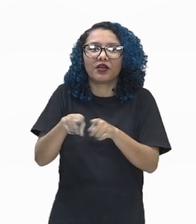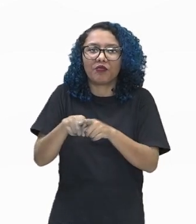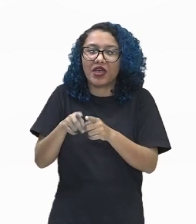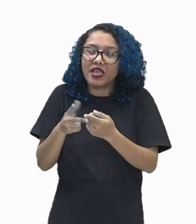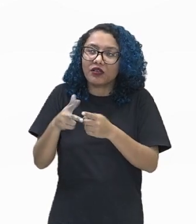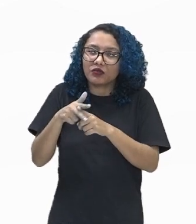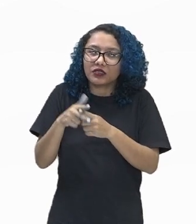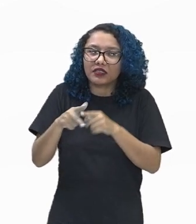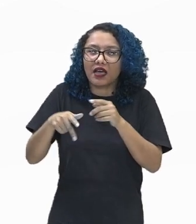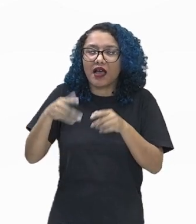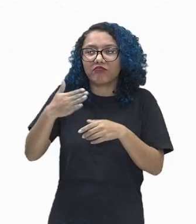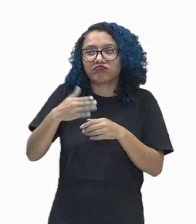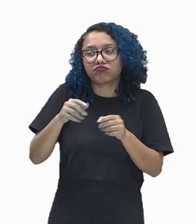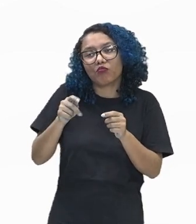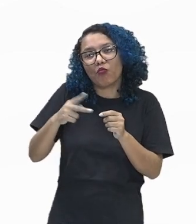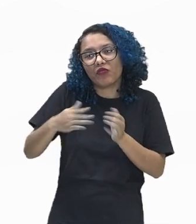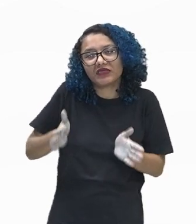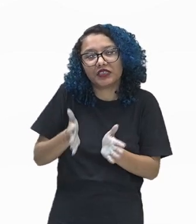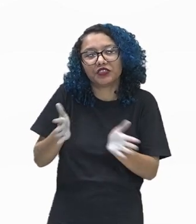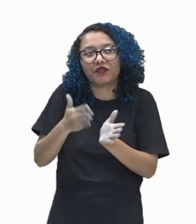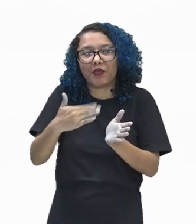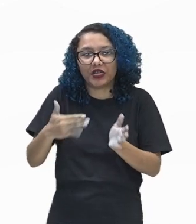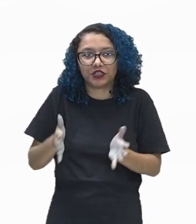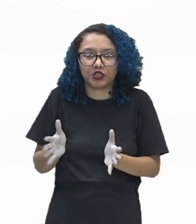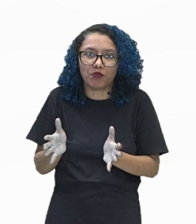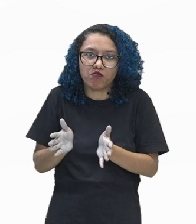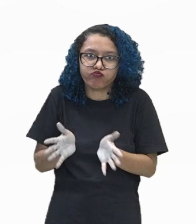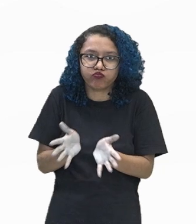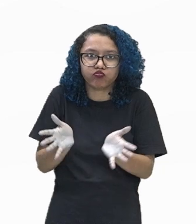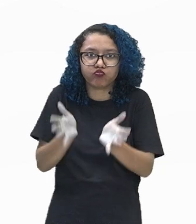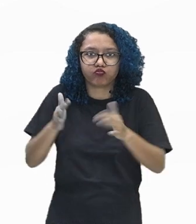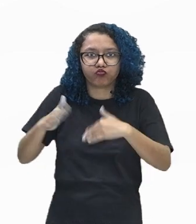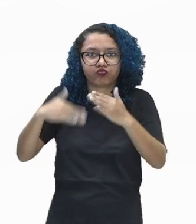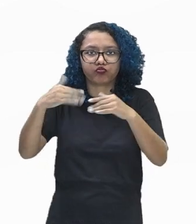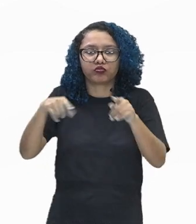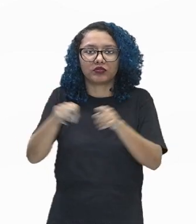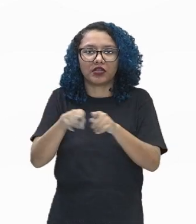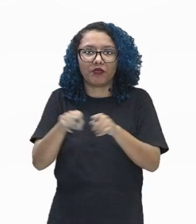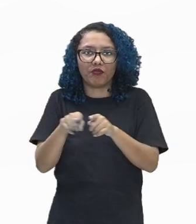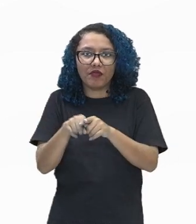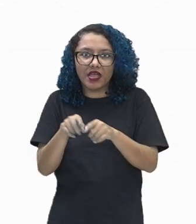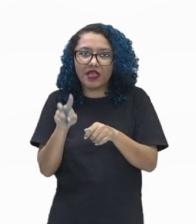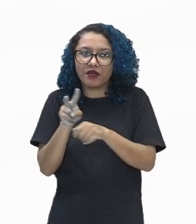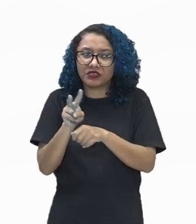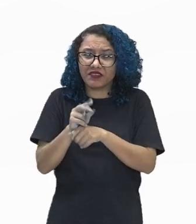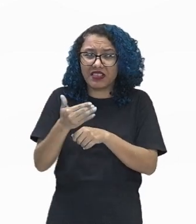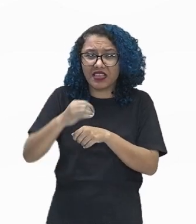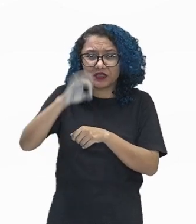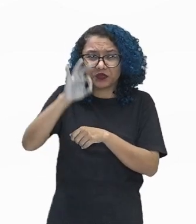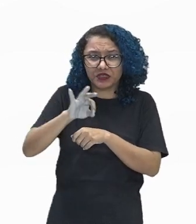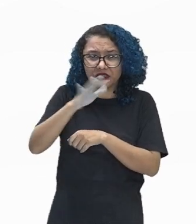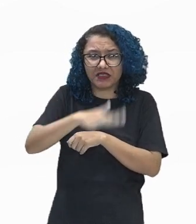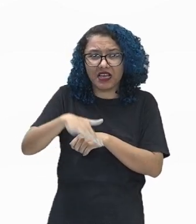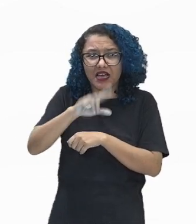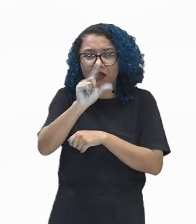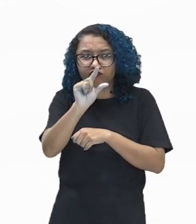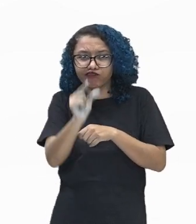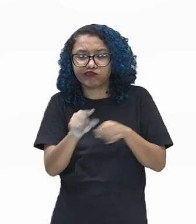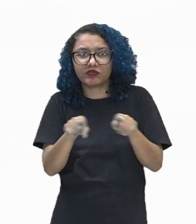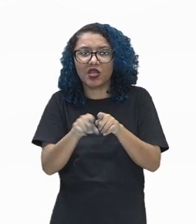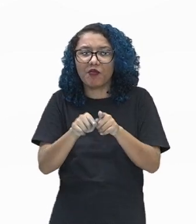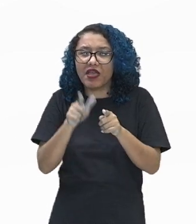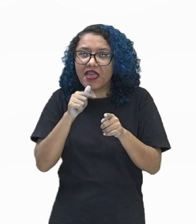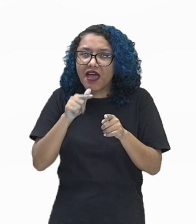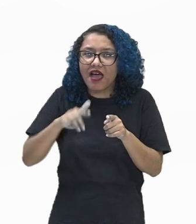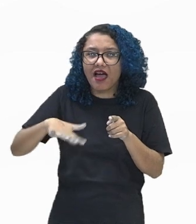zonas costeiras e marinhas até 2020, proibir subsídios que incentivem a sobrepesca. E note que aqui não é